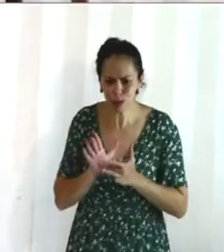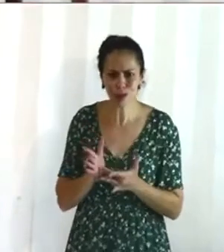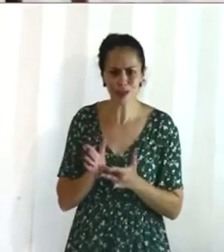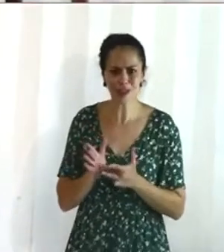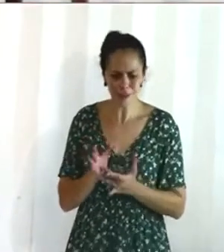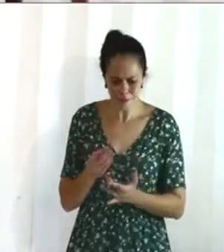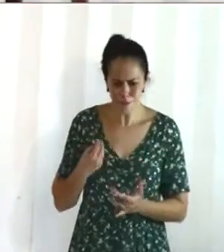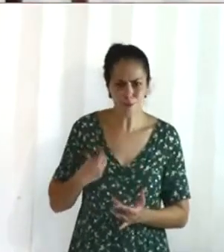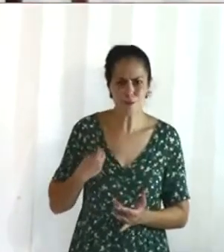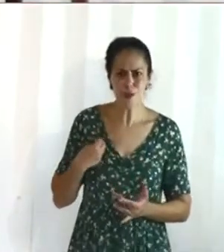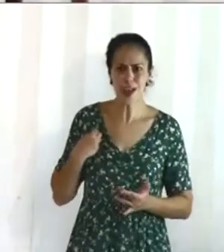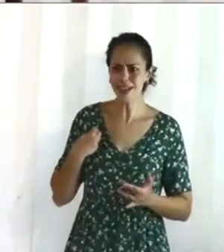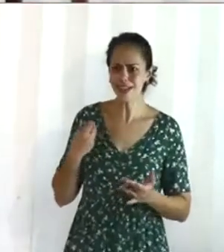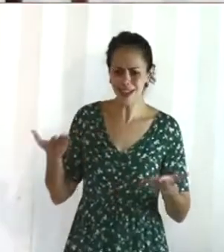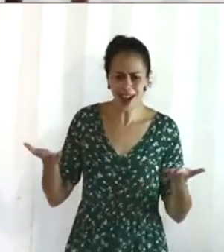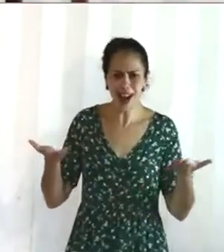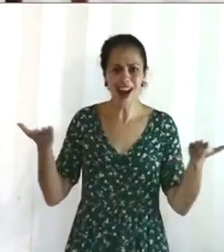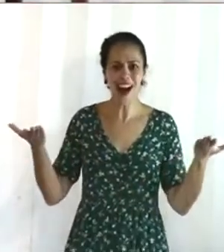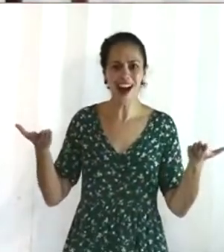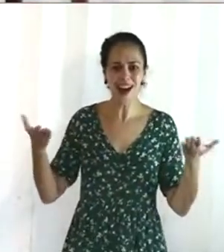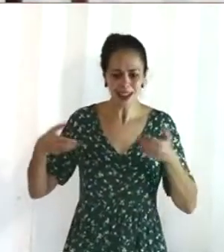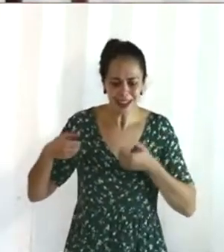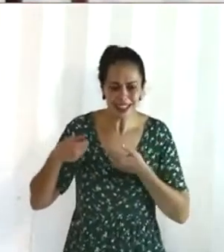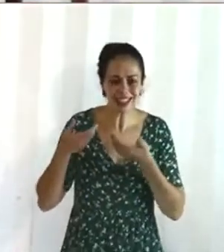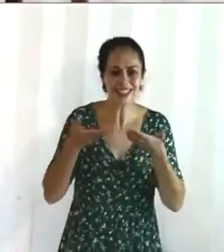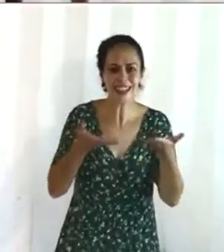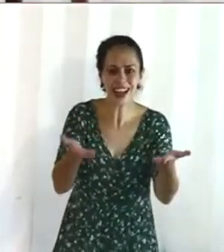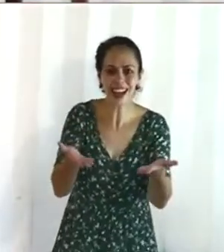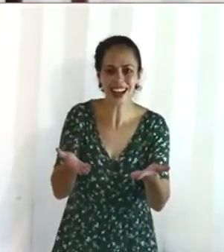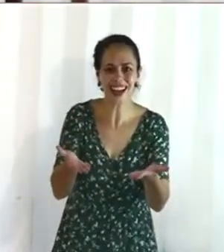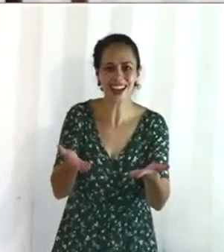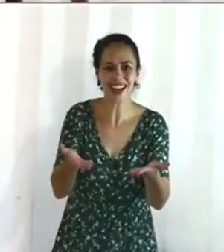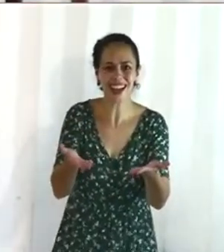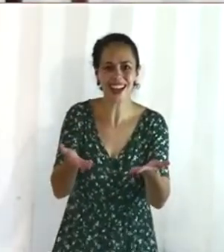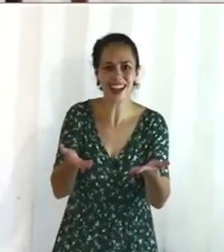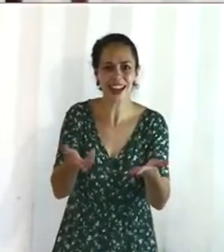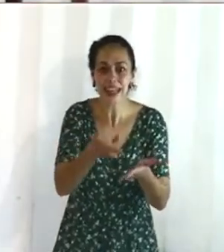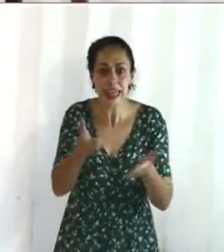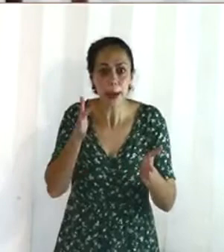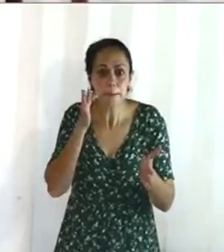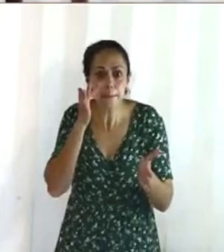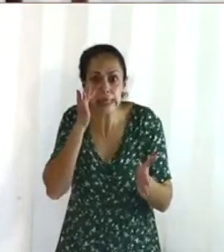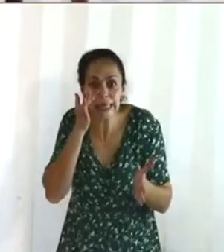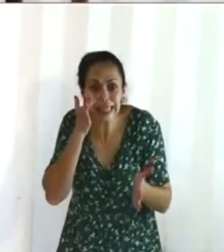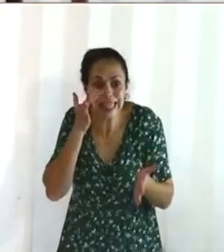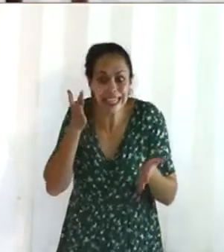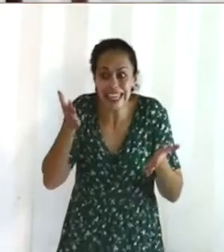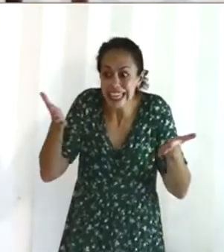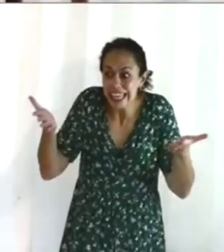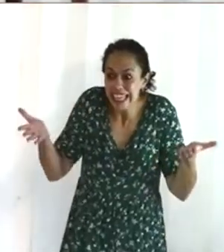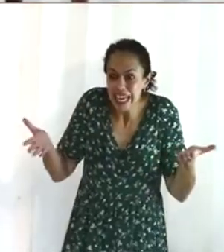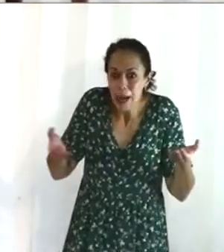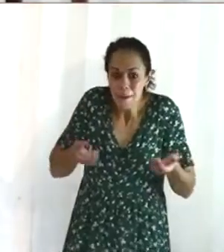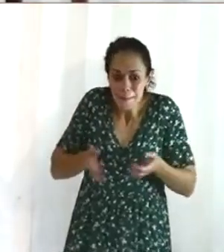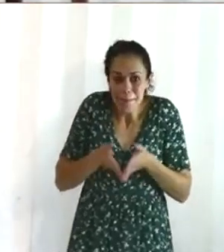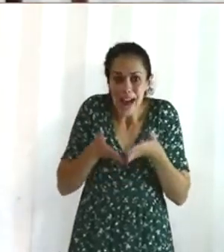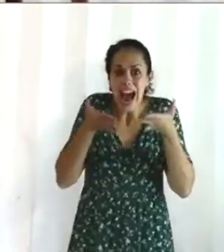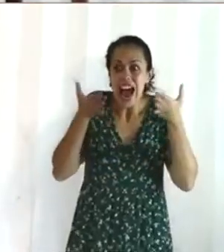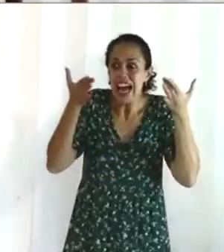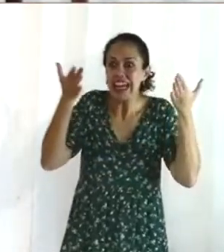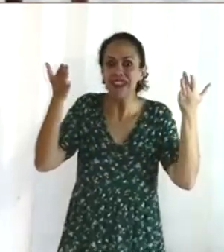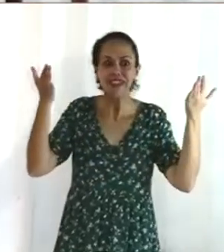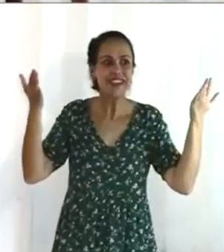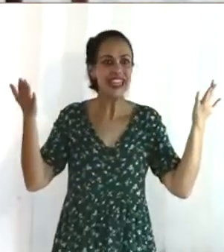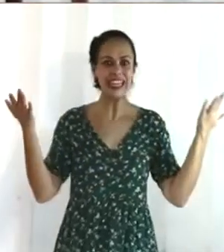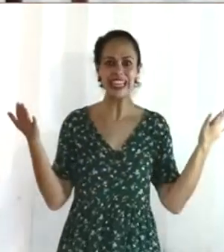dele, e isso tem que de fato contagiar o modo que eu vou viver, a forma como eu